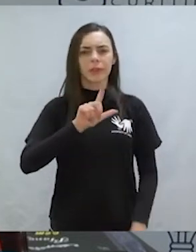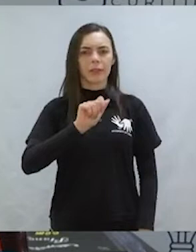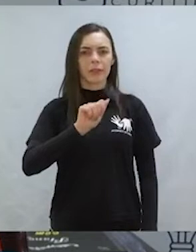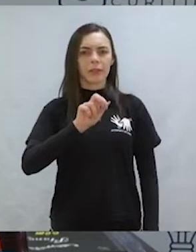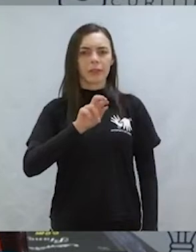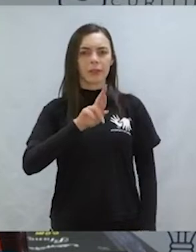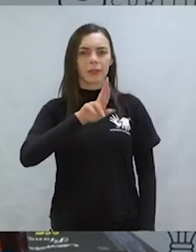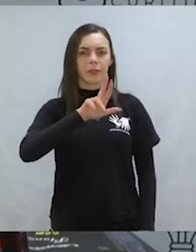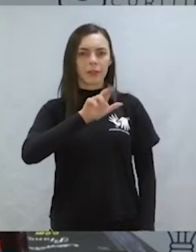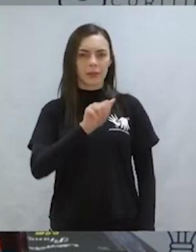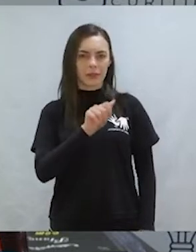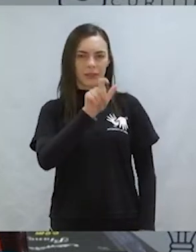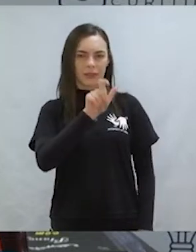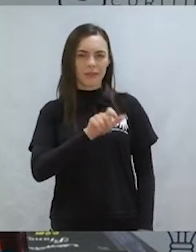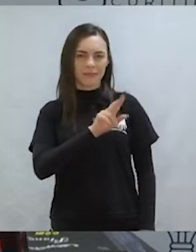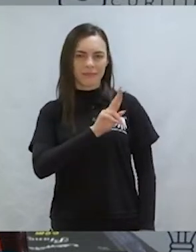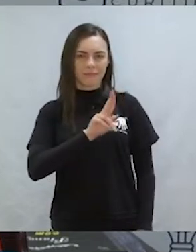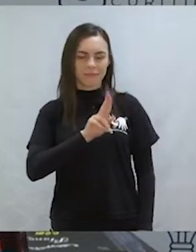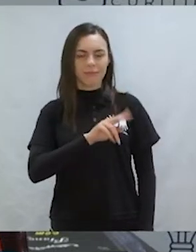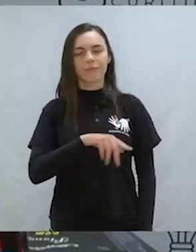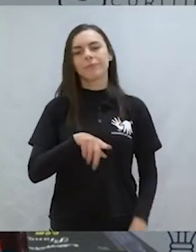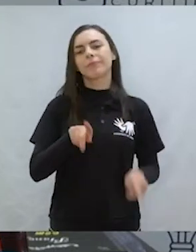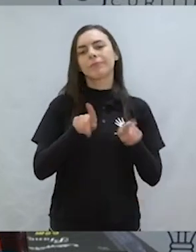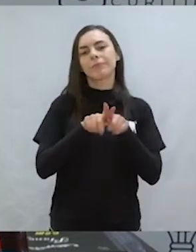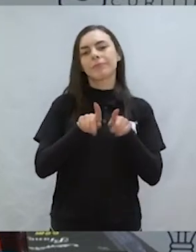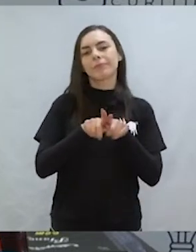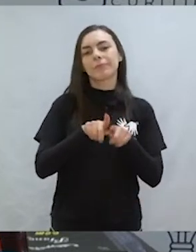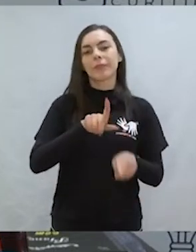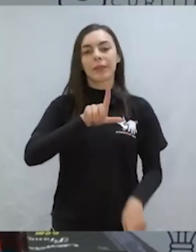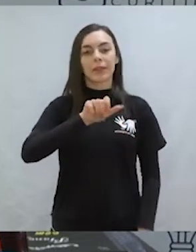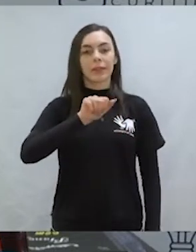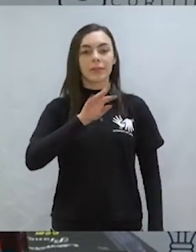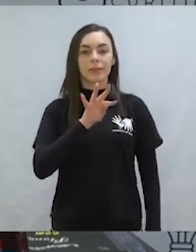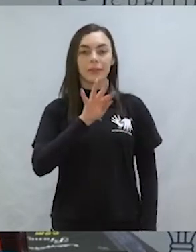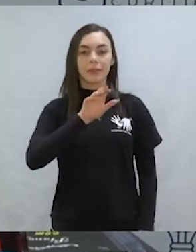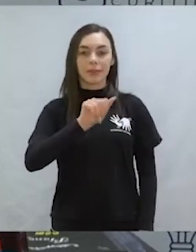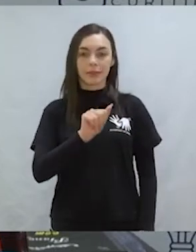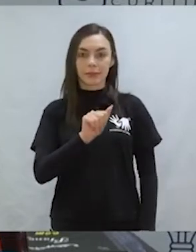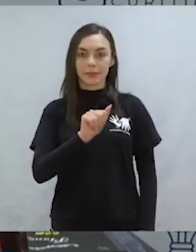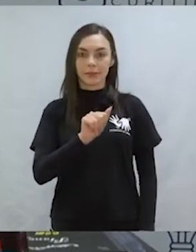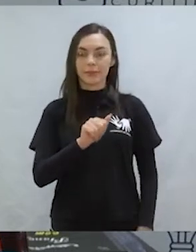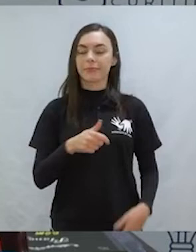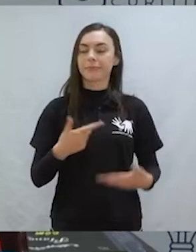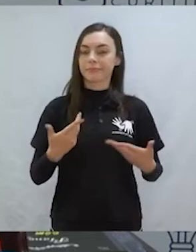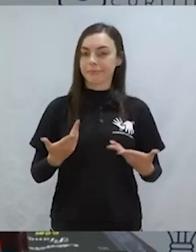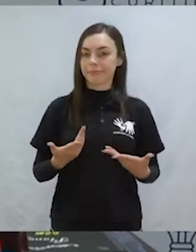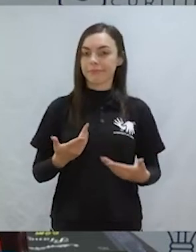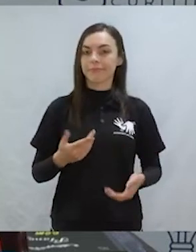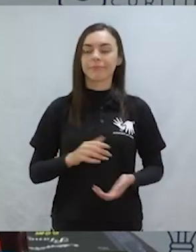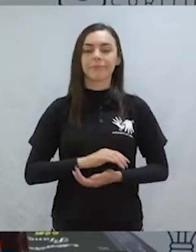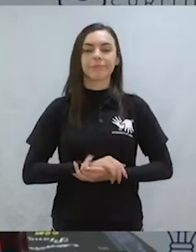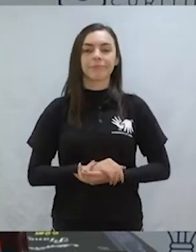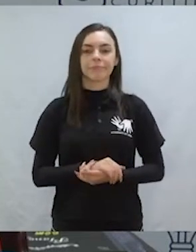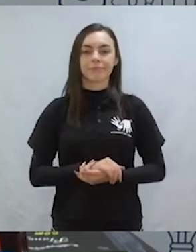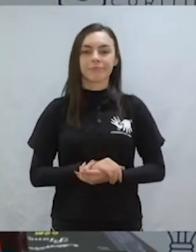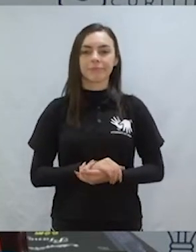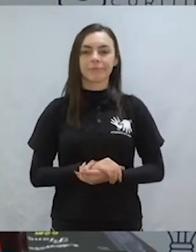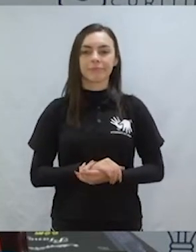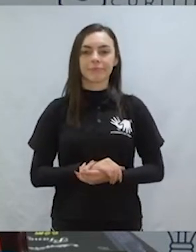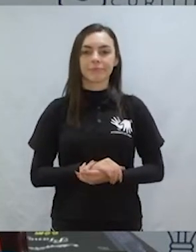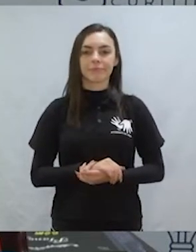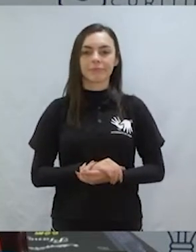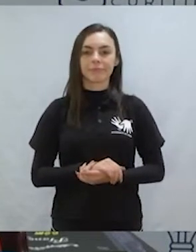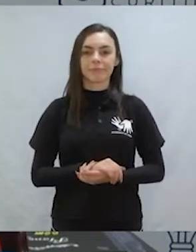de Laura. L de lata. Então, olha só,